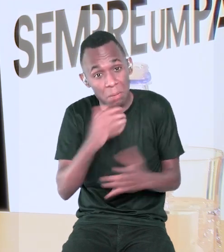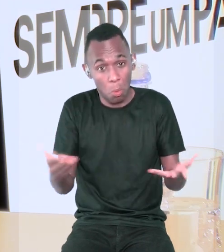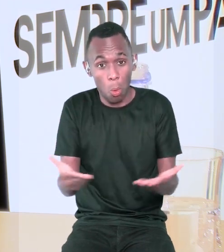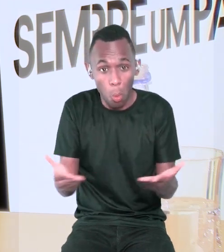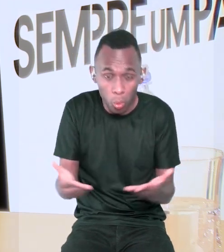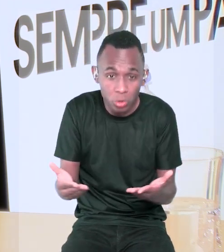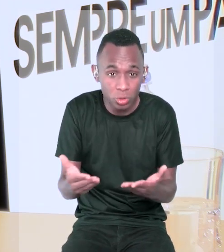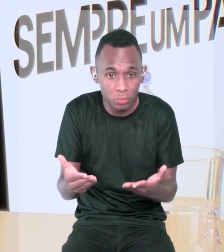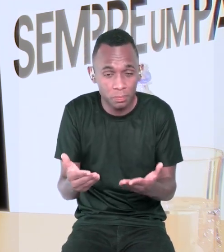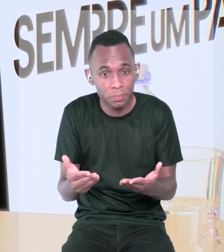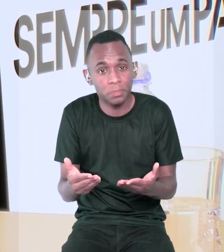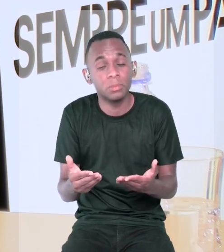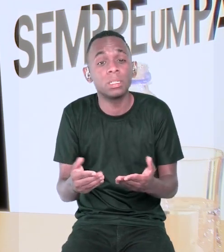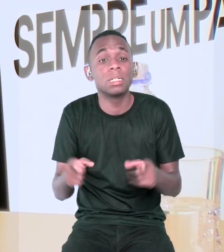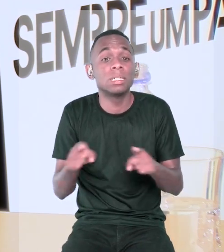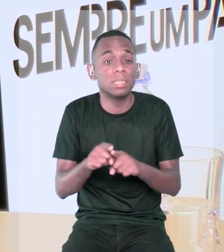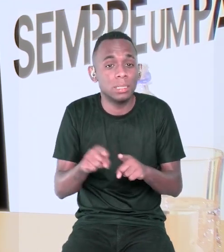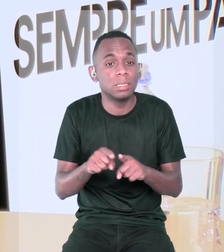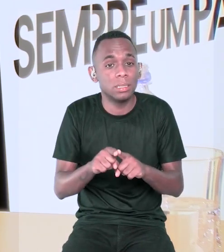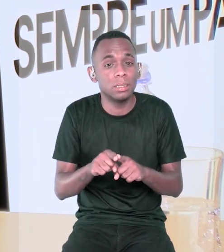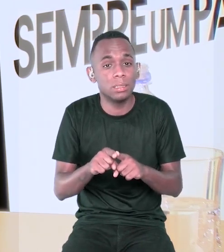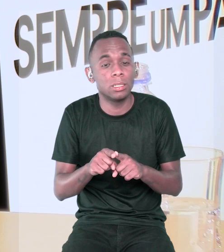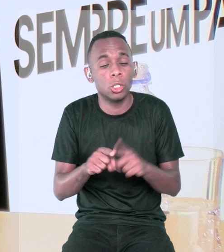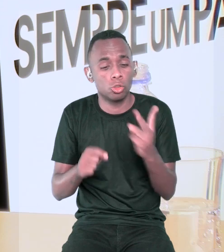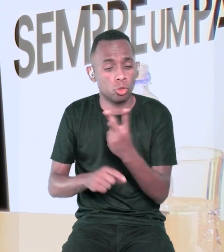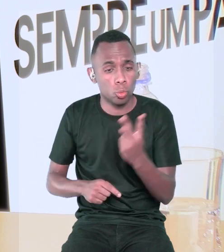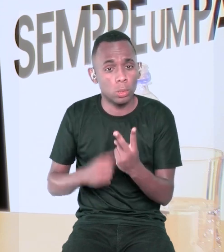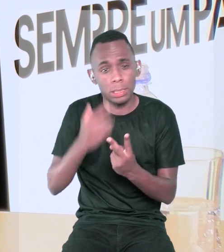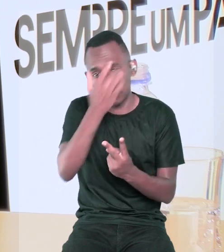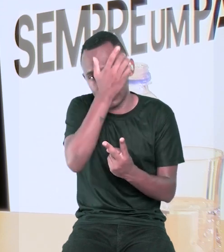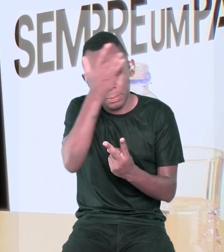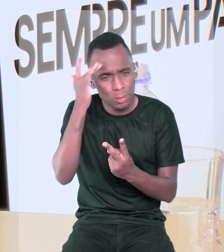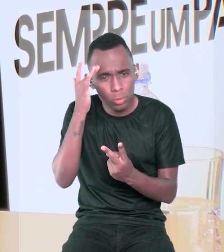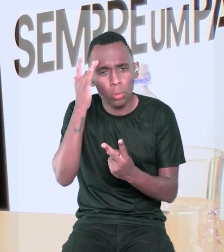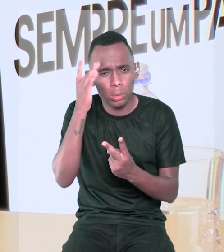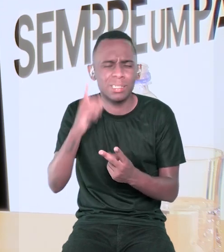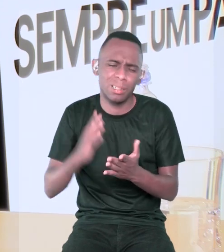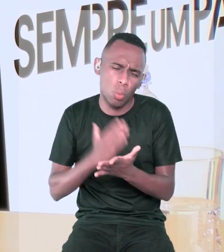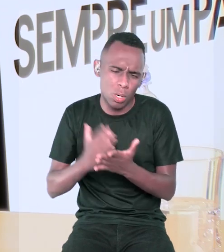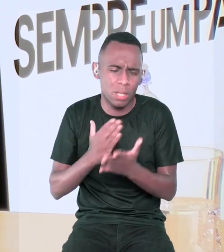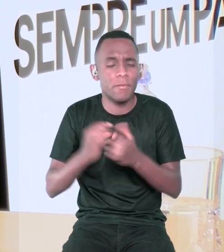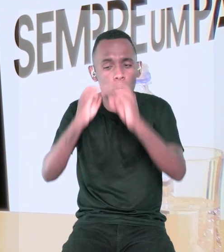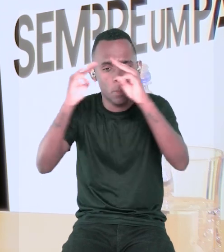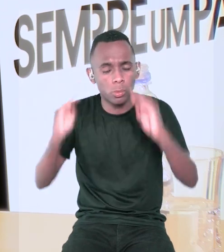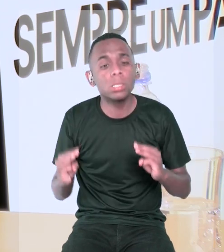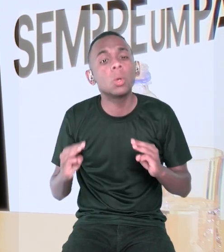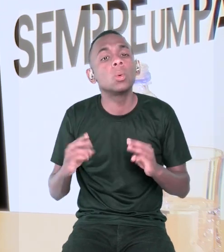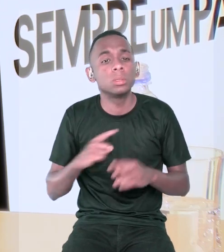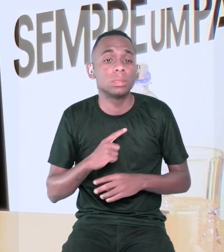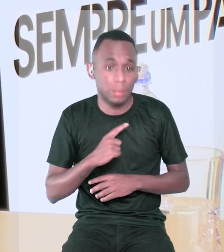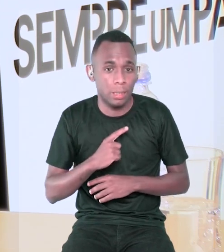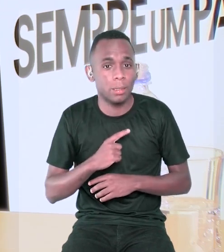quisermos um exemplo contemporâneo, o malfadado caso de Kemal e Fusum, no livro Museu da Inocência, do